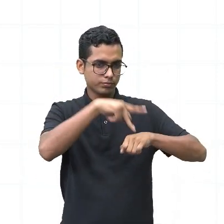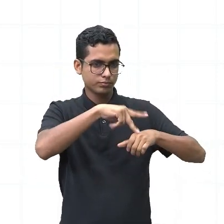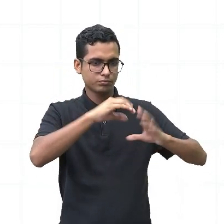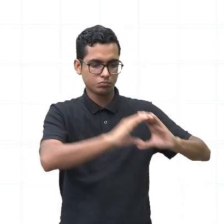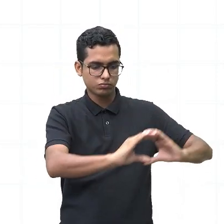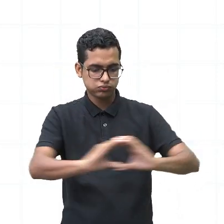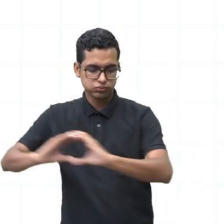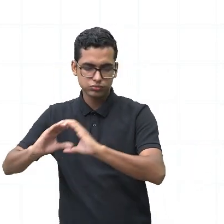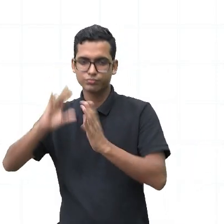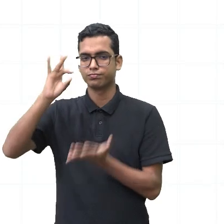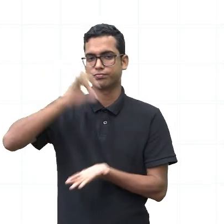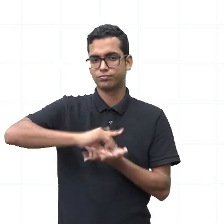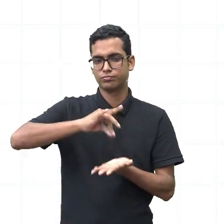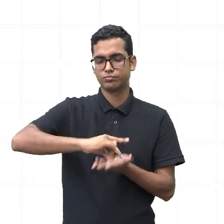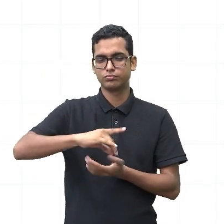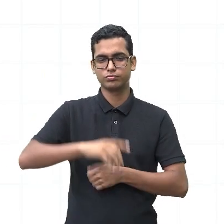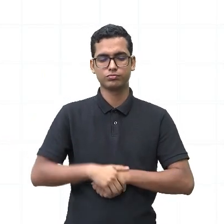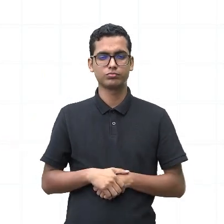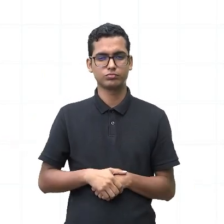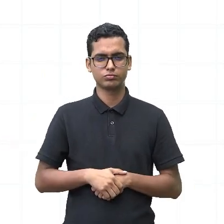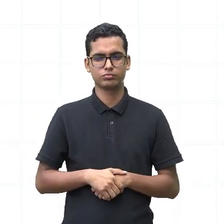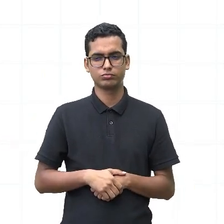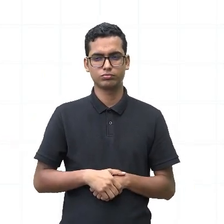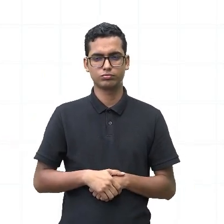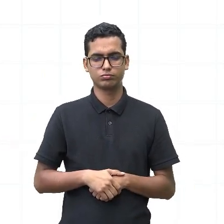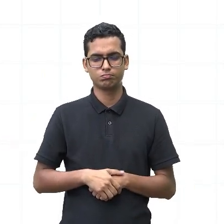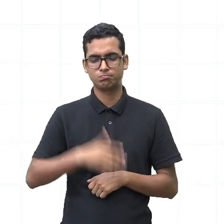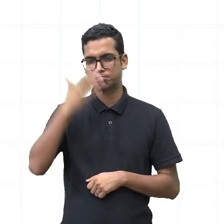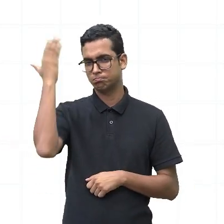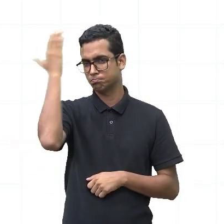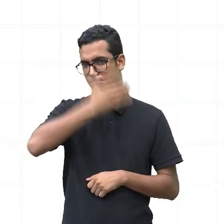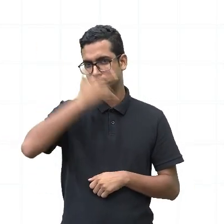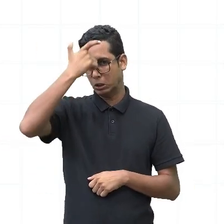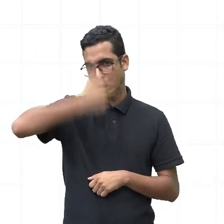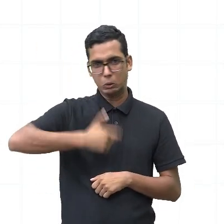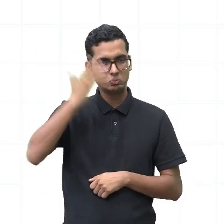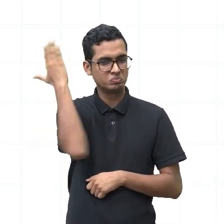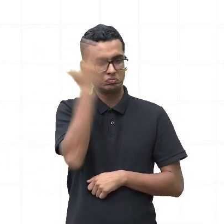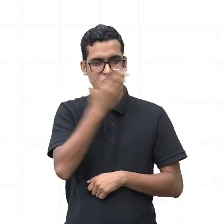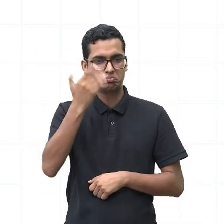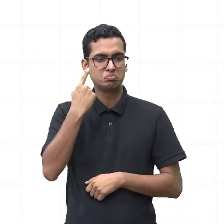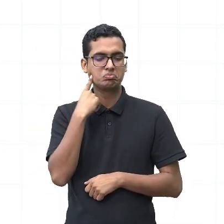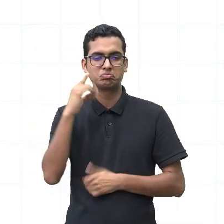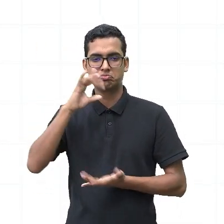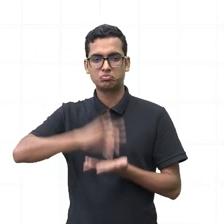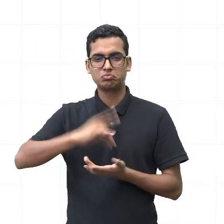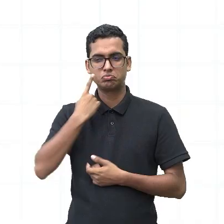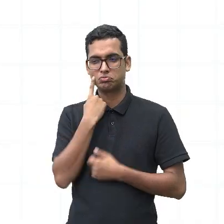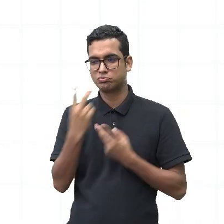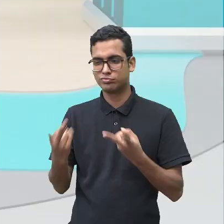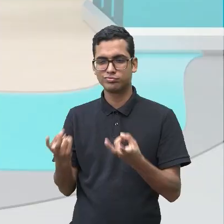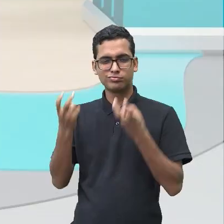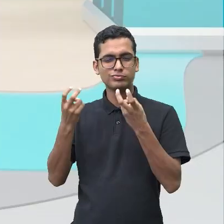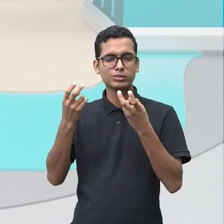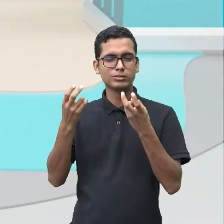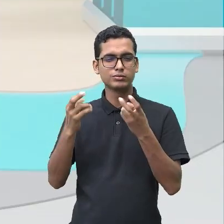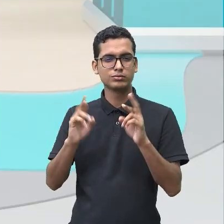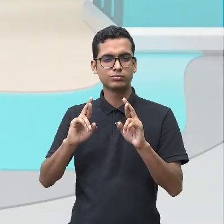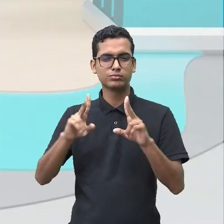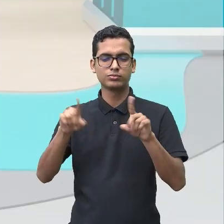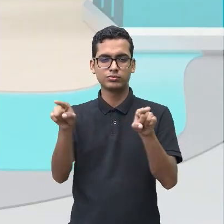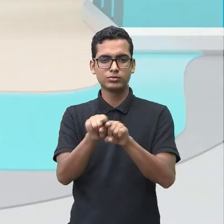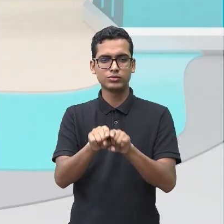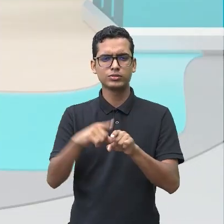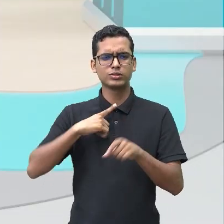nunca vi isso, né? Elas ficam ali fixas e pronto, só sai dali se a gente tirar, certo? E é isso, gente.